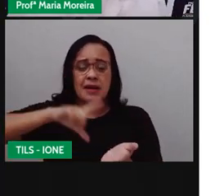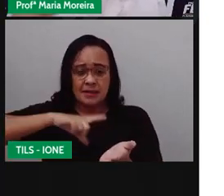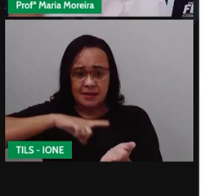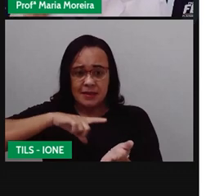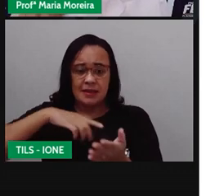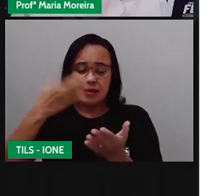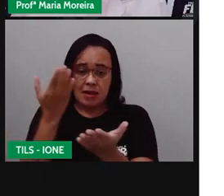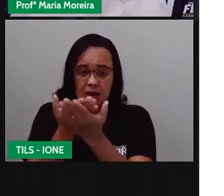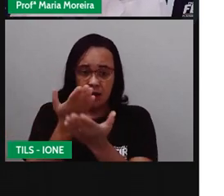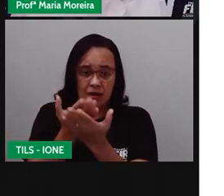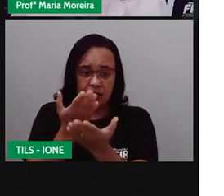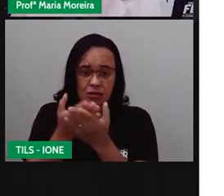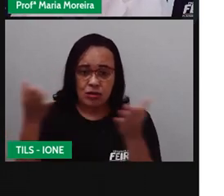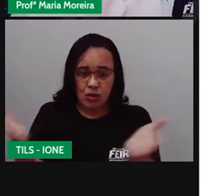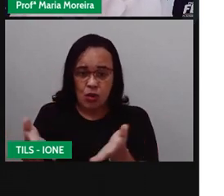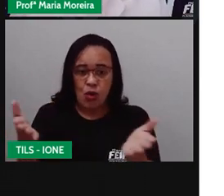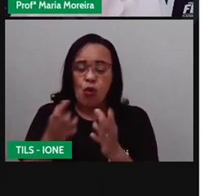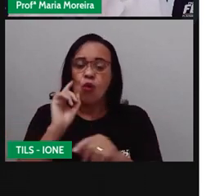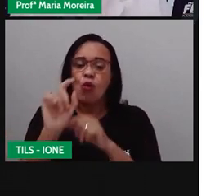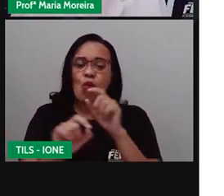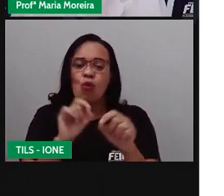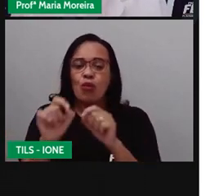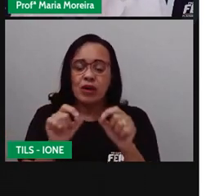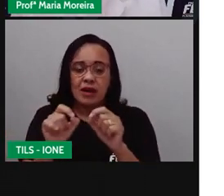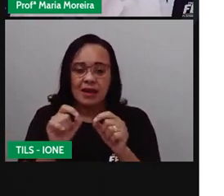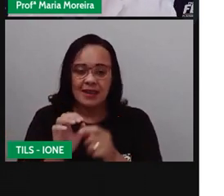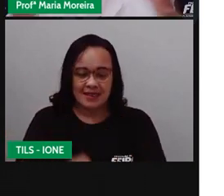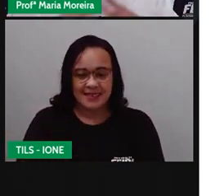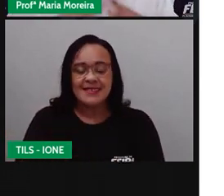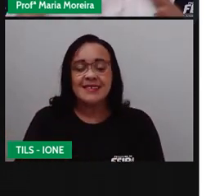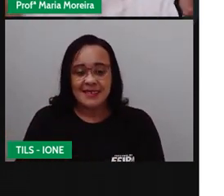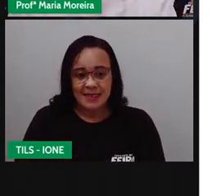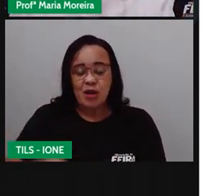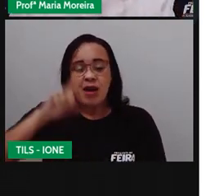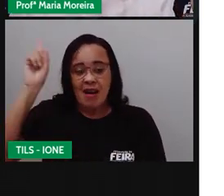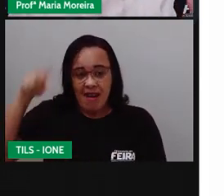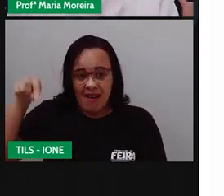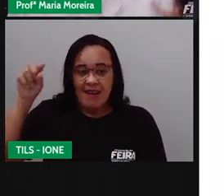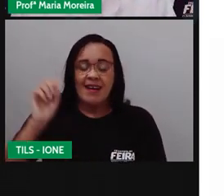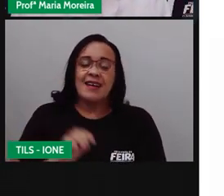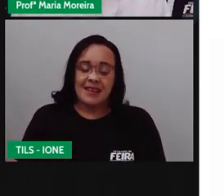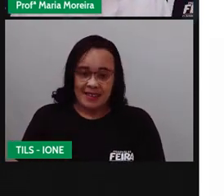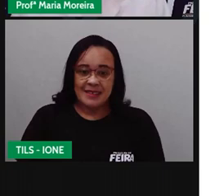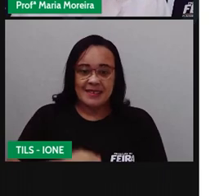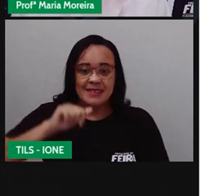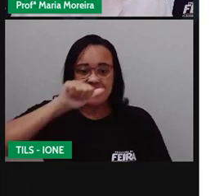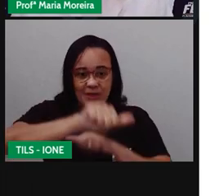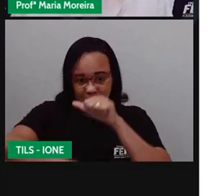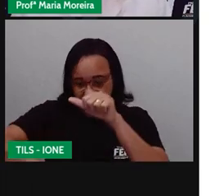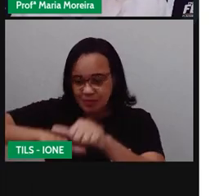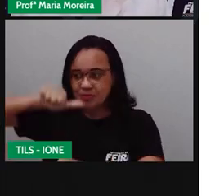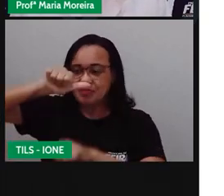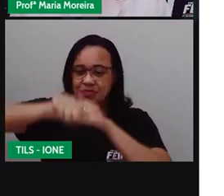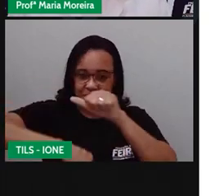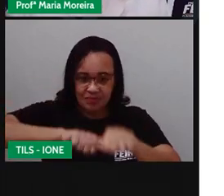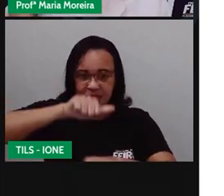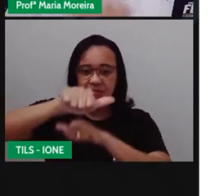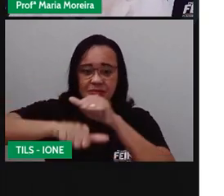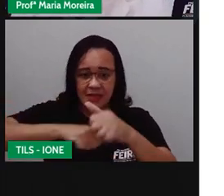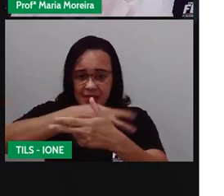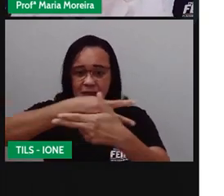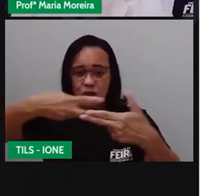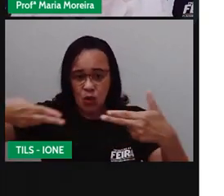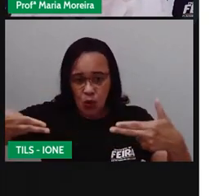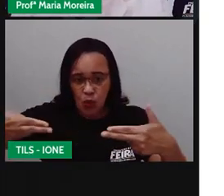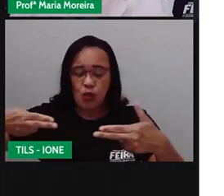né, durante esta aula, sobre justamente essa transferência desses produtos de um